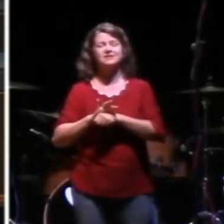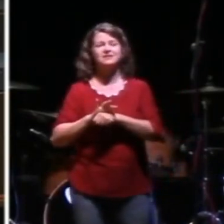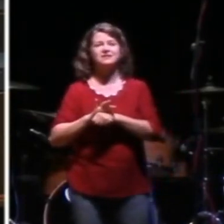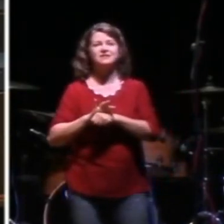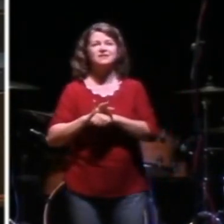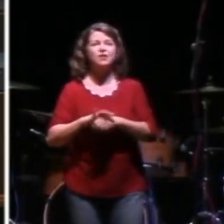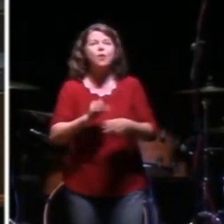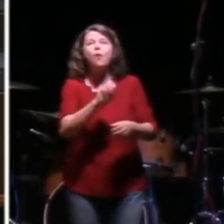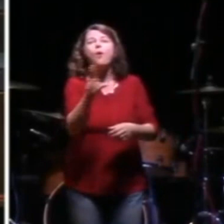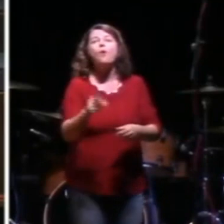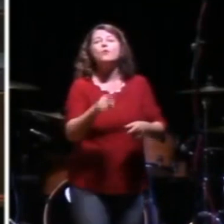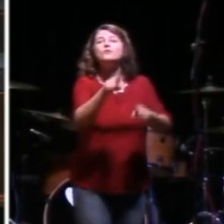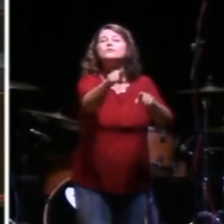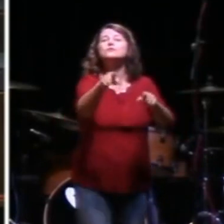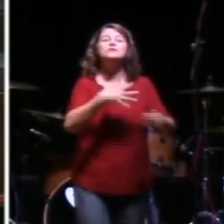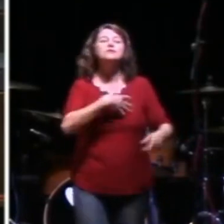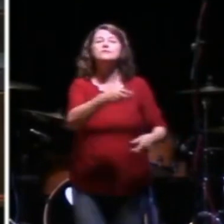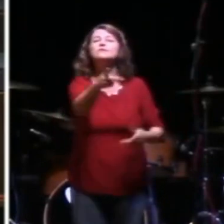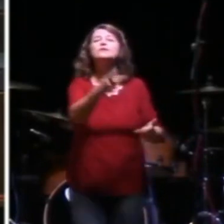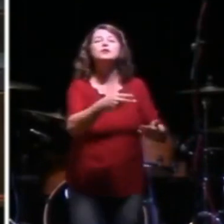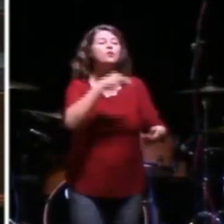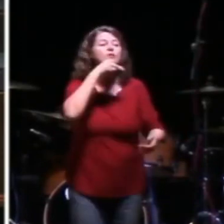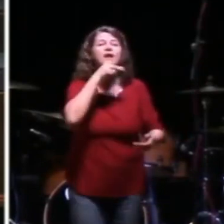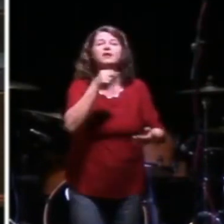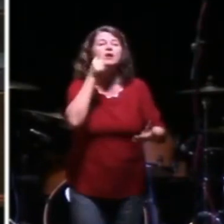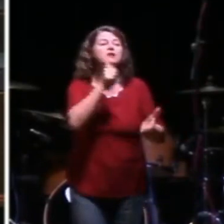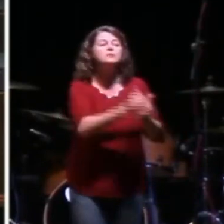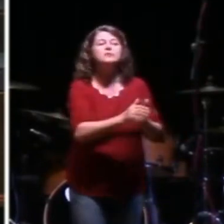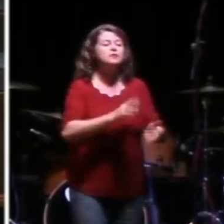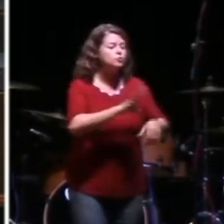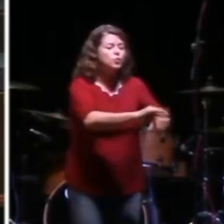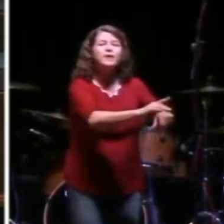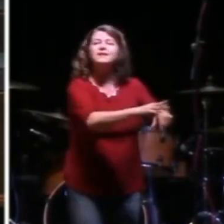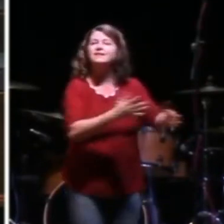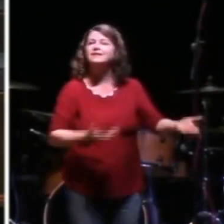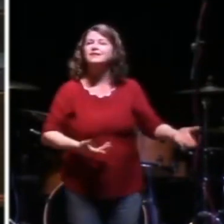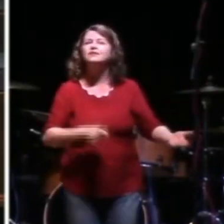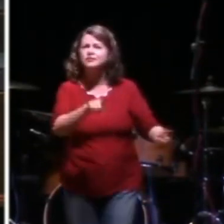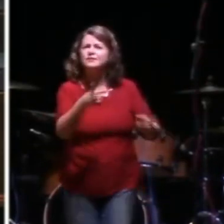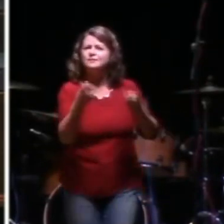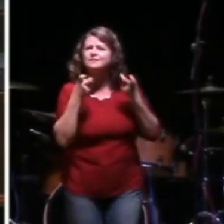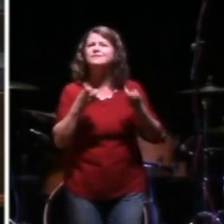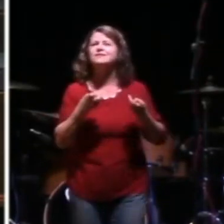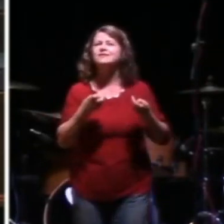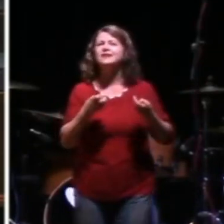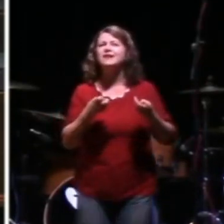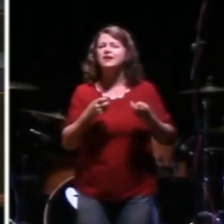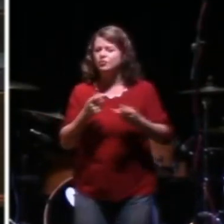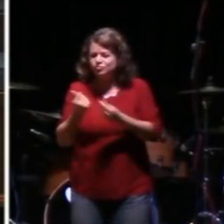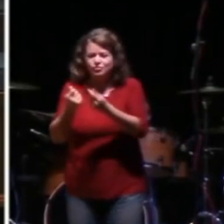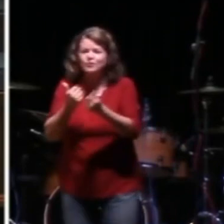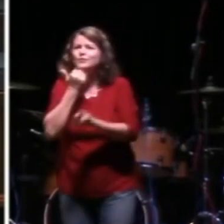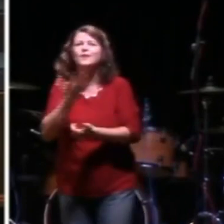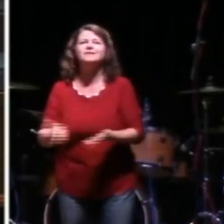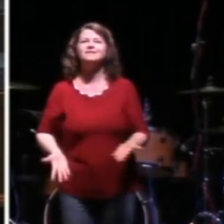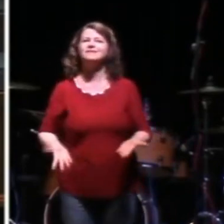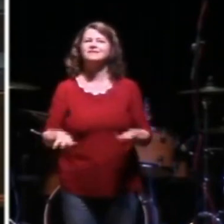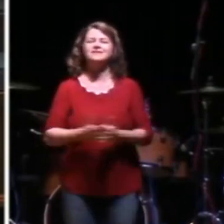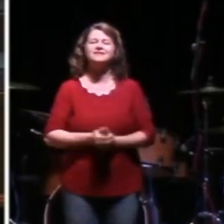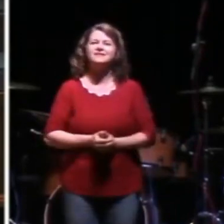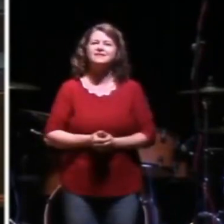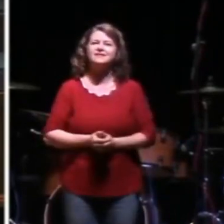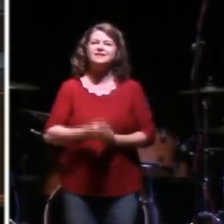quando a enfermidade toca na vida do seu filho do seu neto da sua esposa você vai ver que tem enfermidade que o dinheiro não consegue resolver aquele